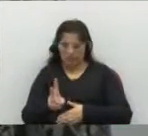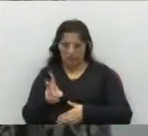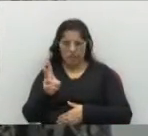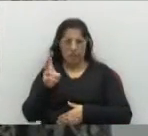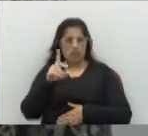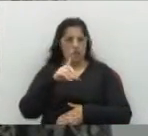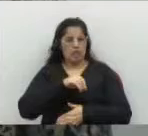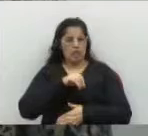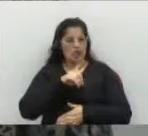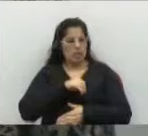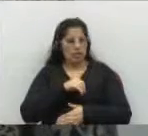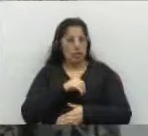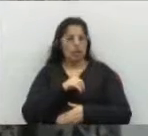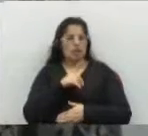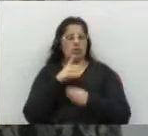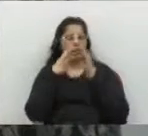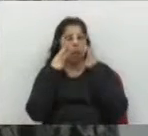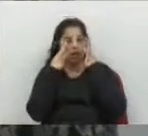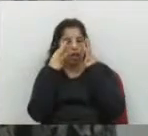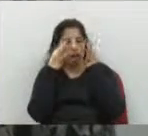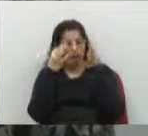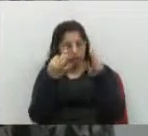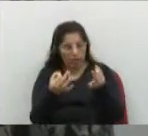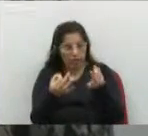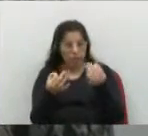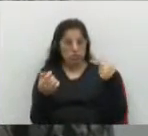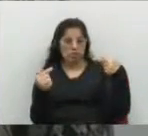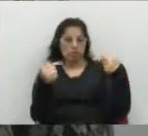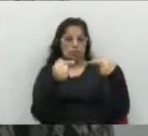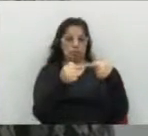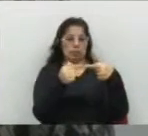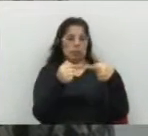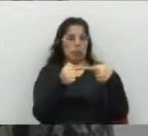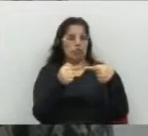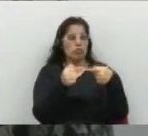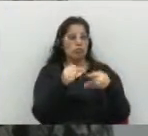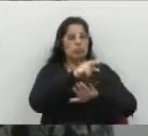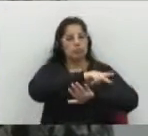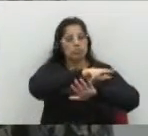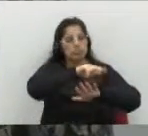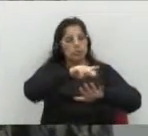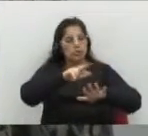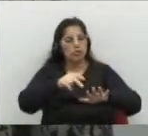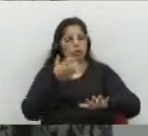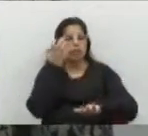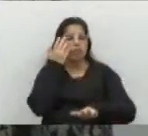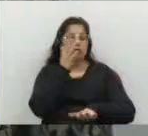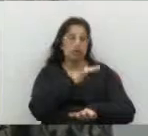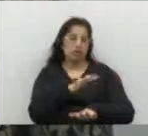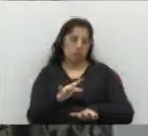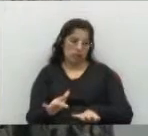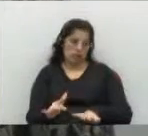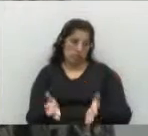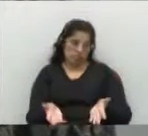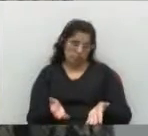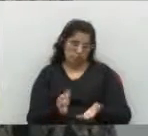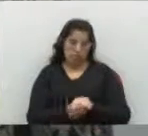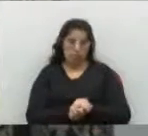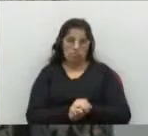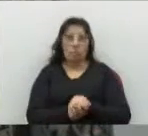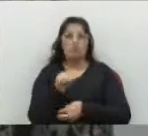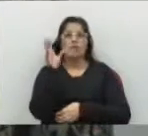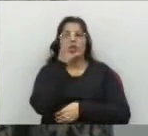do vereador Newton Santos, que se atenda às diferentes crianças, né? Pois bem, Limeira